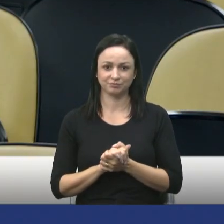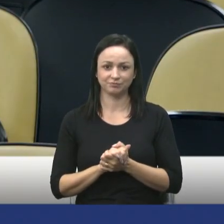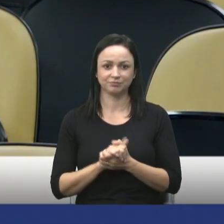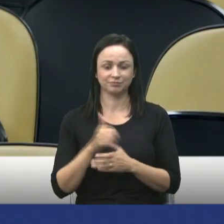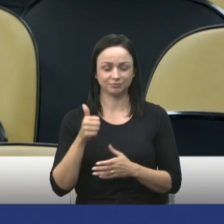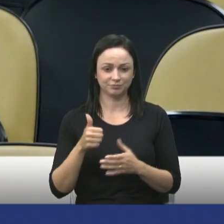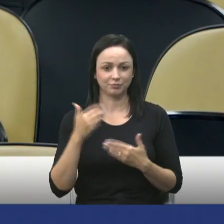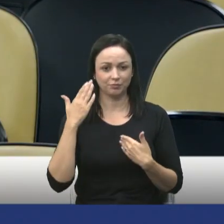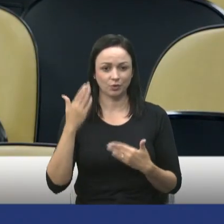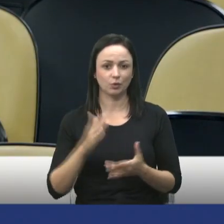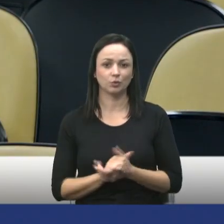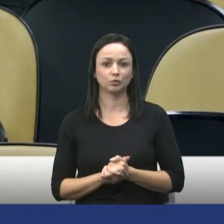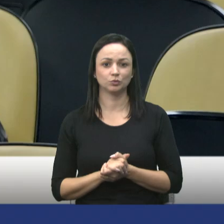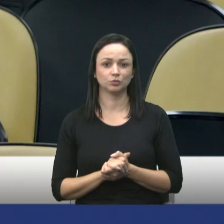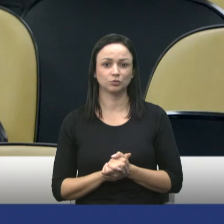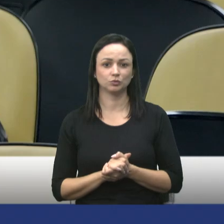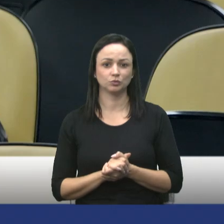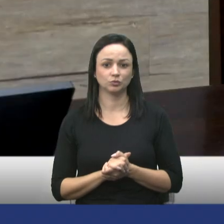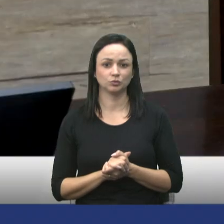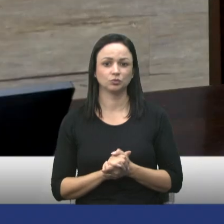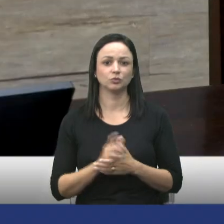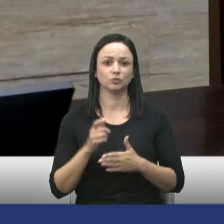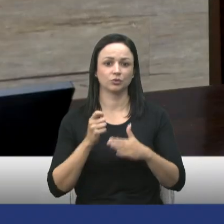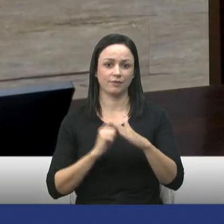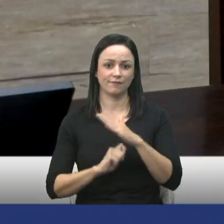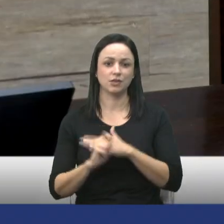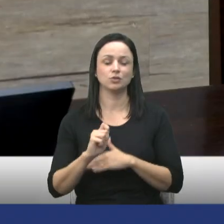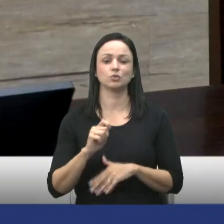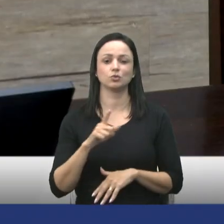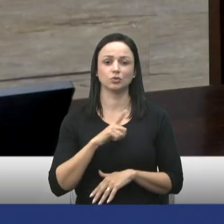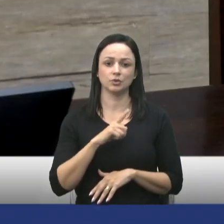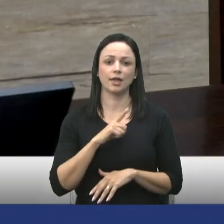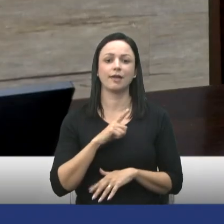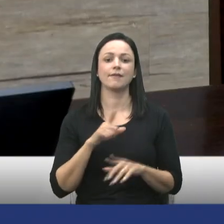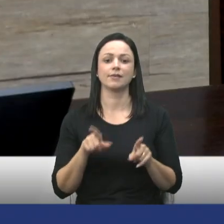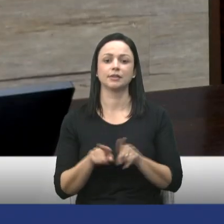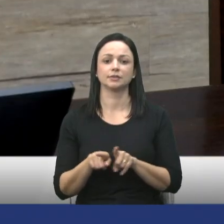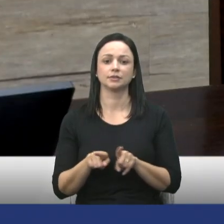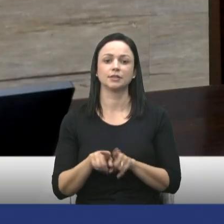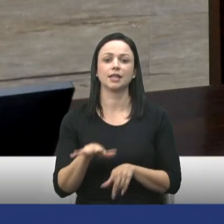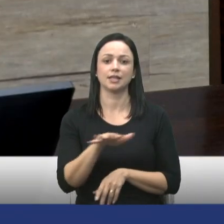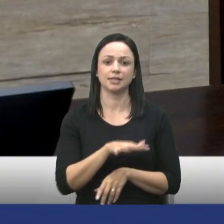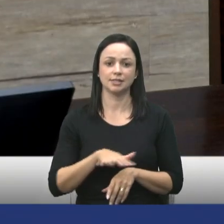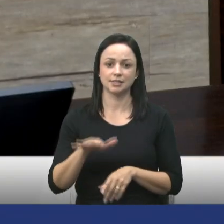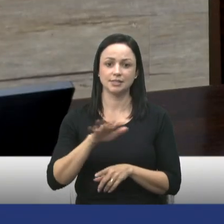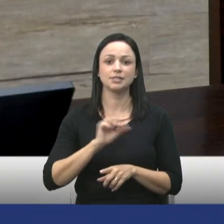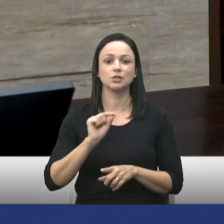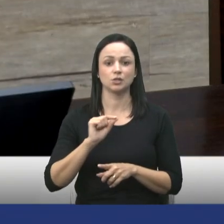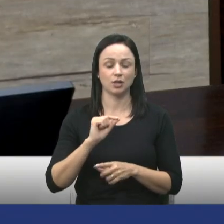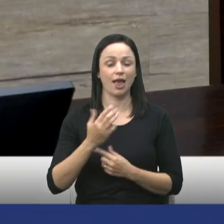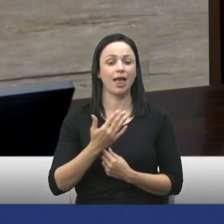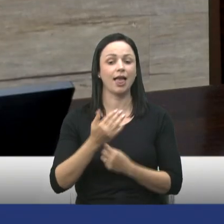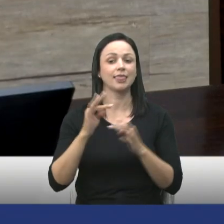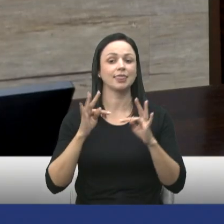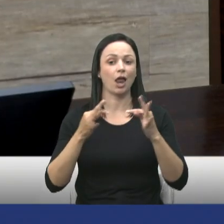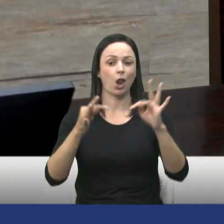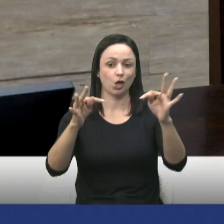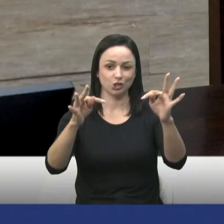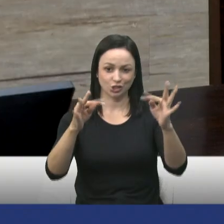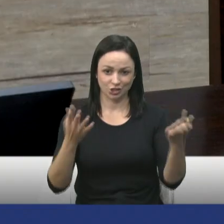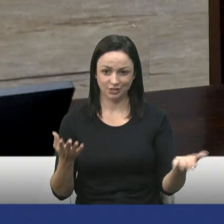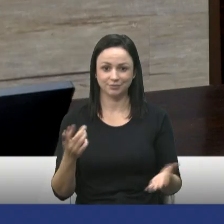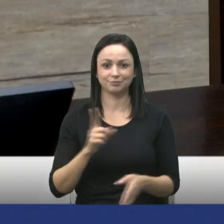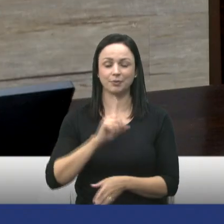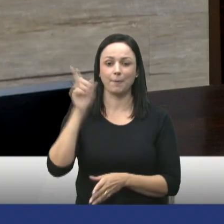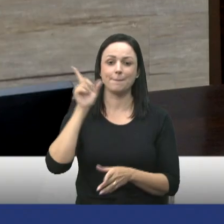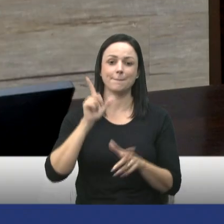Obrigada. Em questão de investimento, né, tem investimento também na área de tecnologia. Nós tivemos lá em